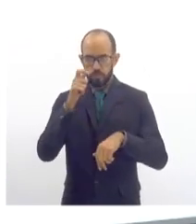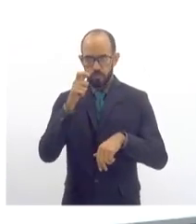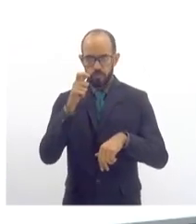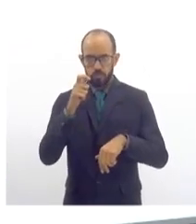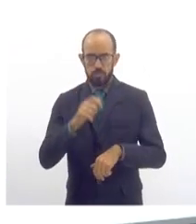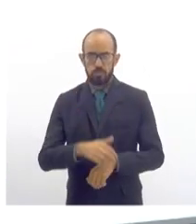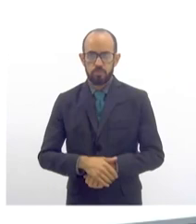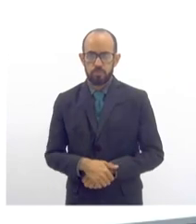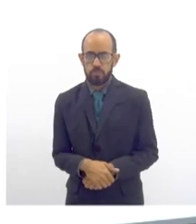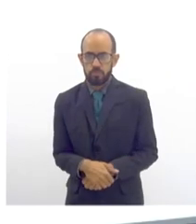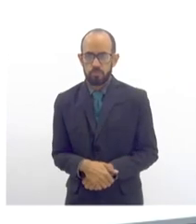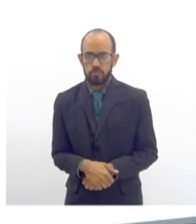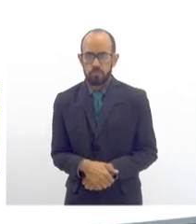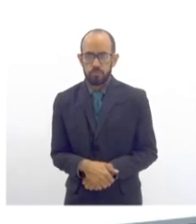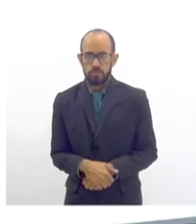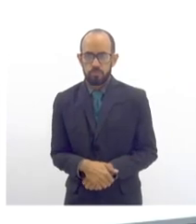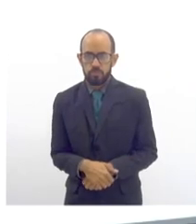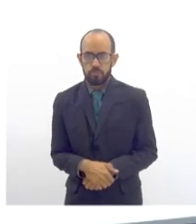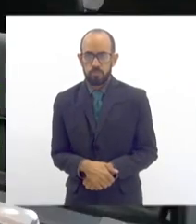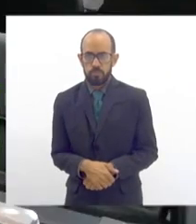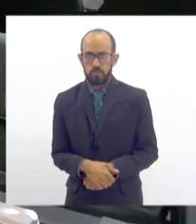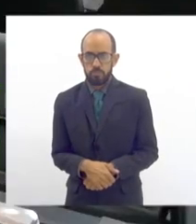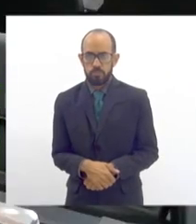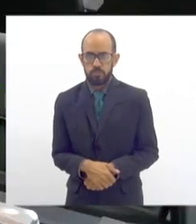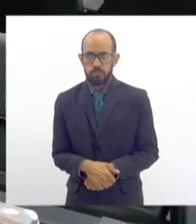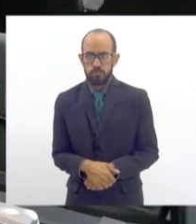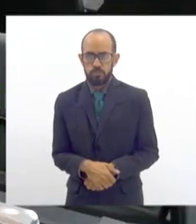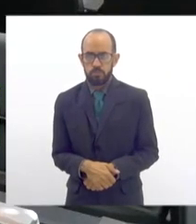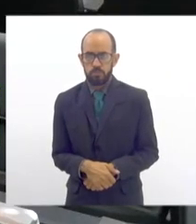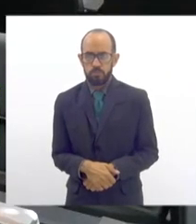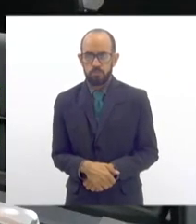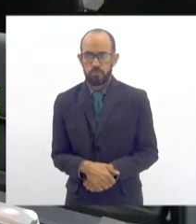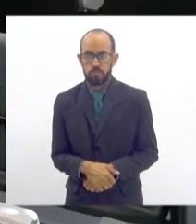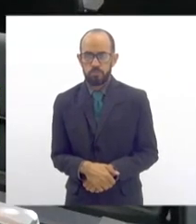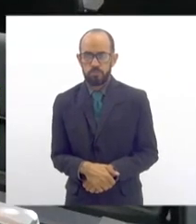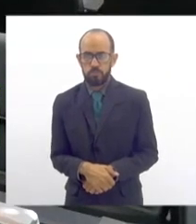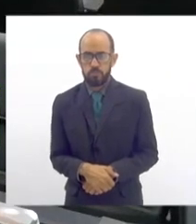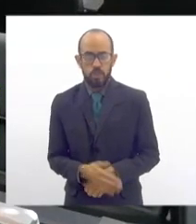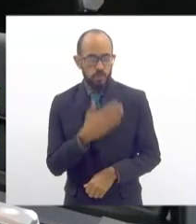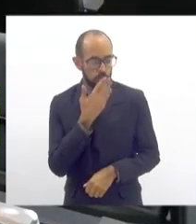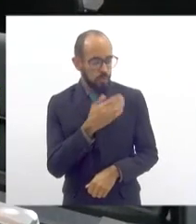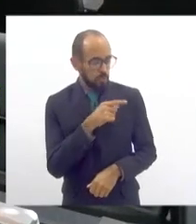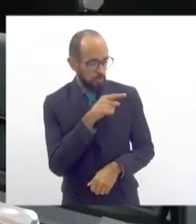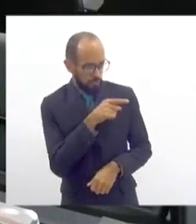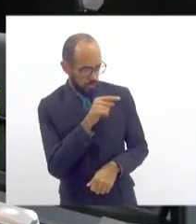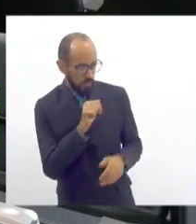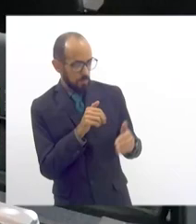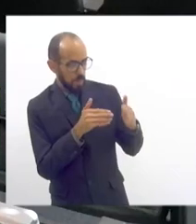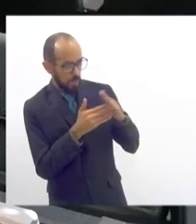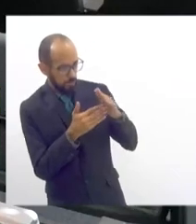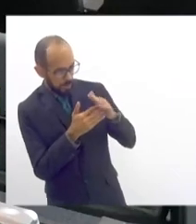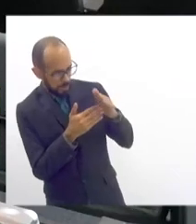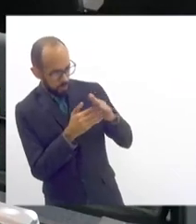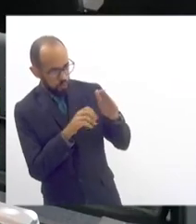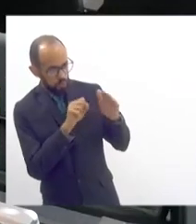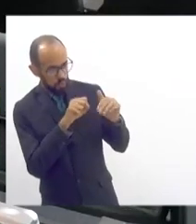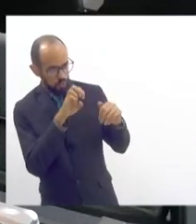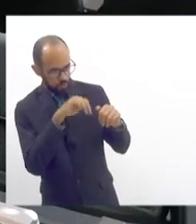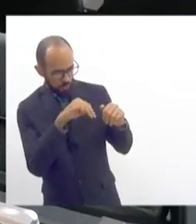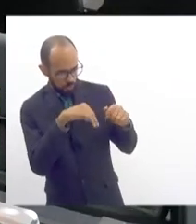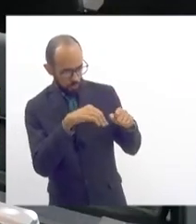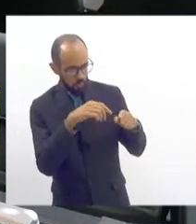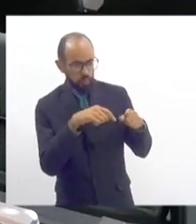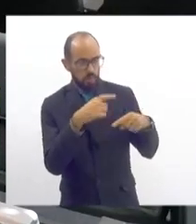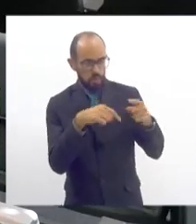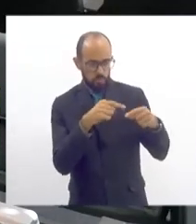tentar utilizar o tempo de 8 minutos, por favor? Possível. Porque depois a gente vai ter um momento também de debate, de conversa, depois o DETRAN Possível. Também vai dispor de ao redor de